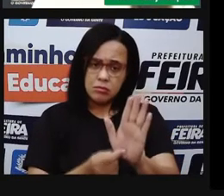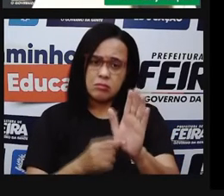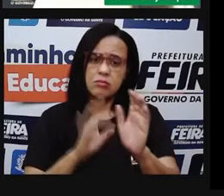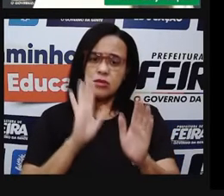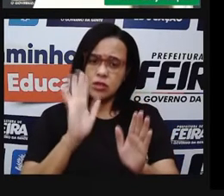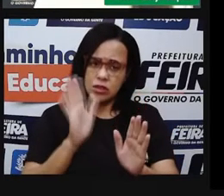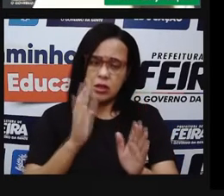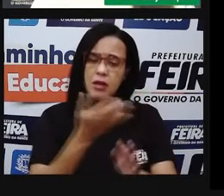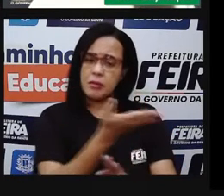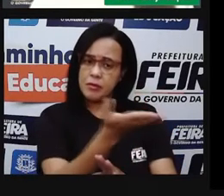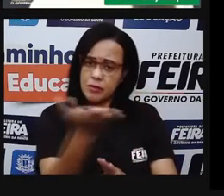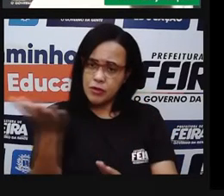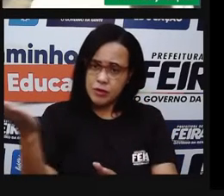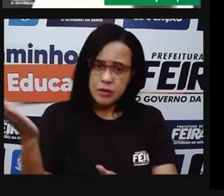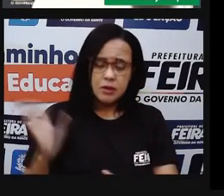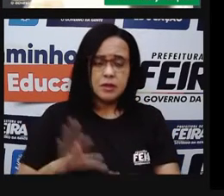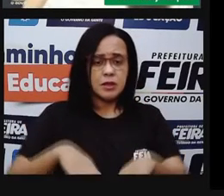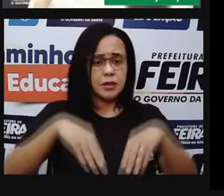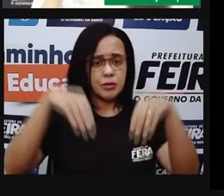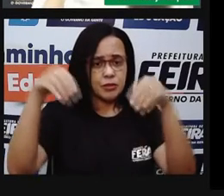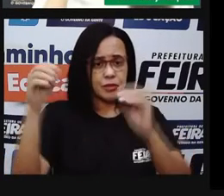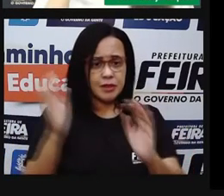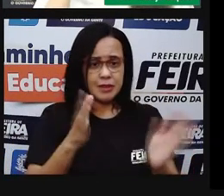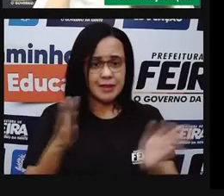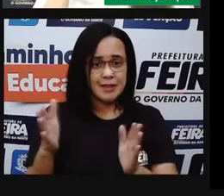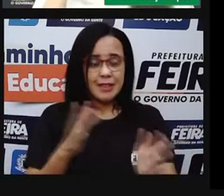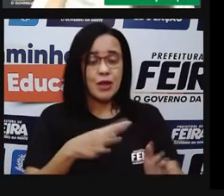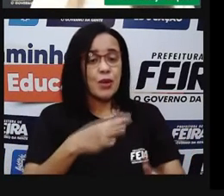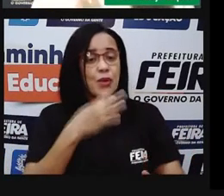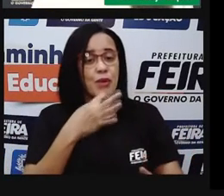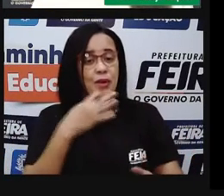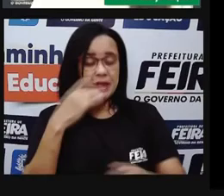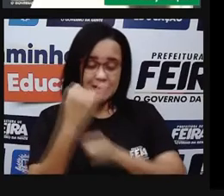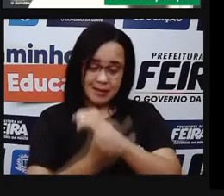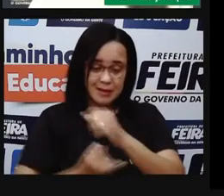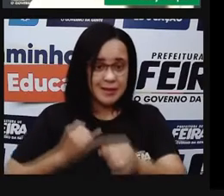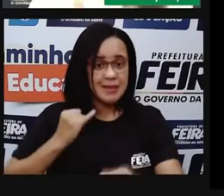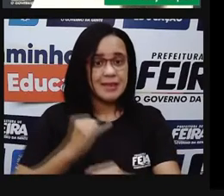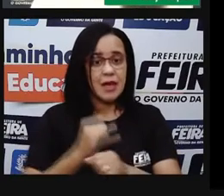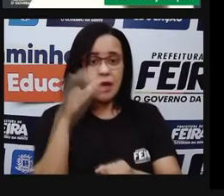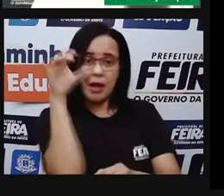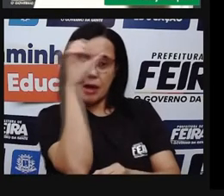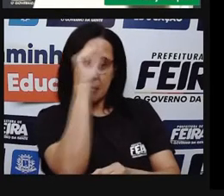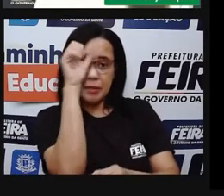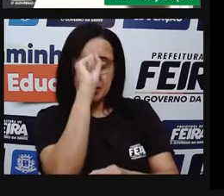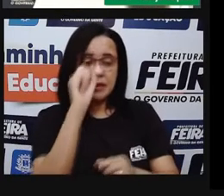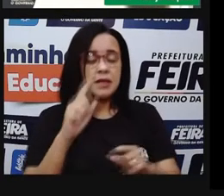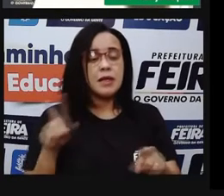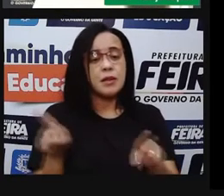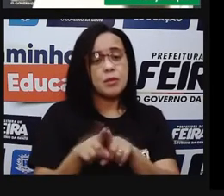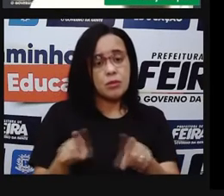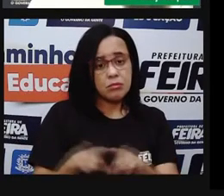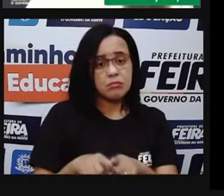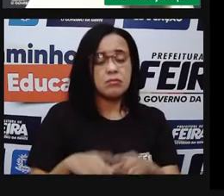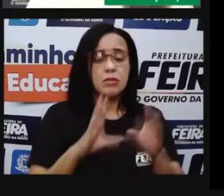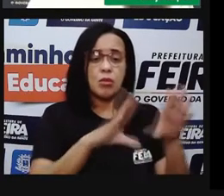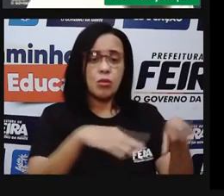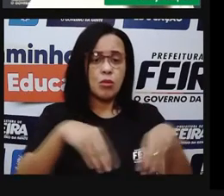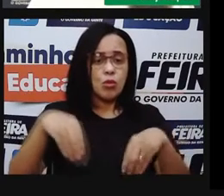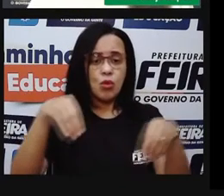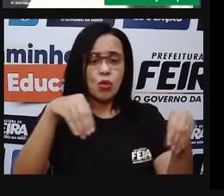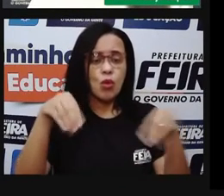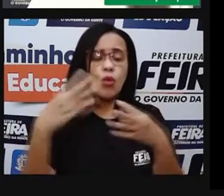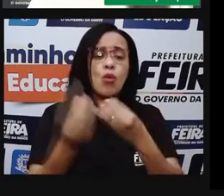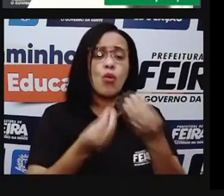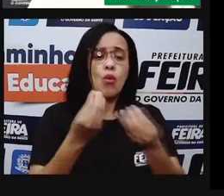tenham colocado lá para dar uma olhada, para conhecer um pouquinho. E nesse museu mostra exatamente isso que eu estou falando agora, né? Que